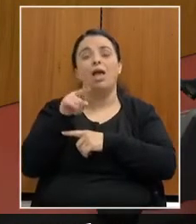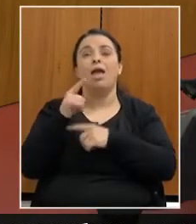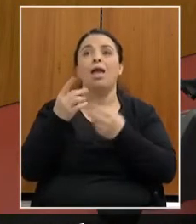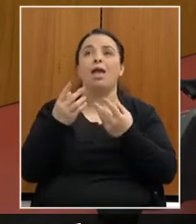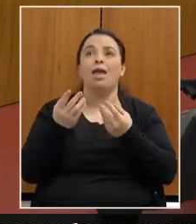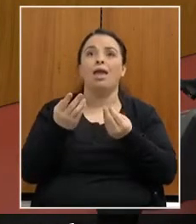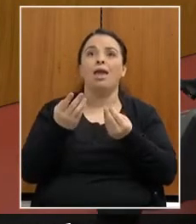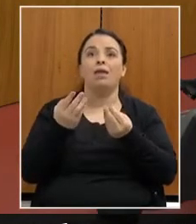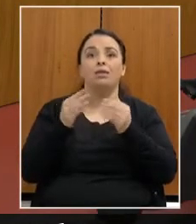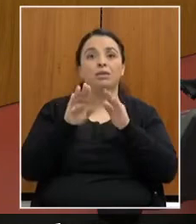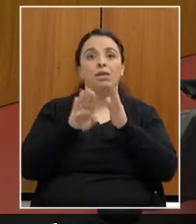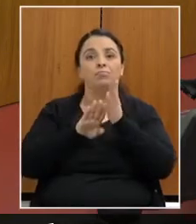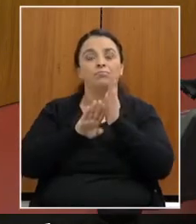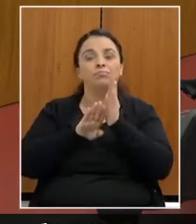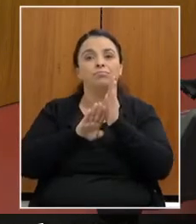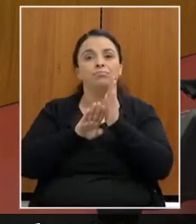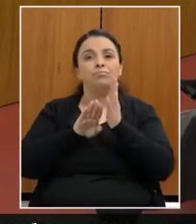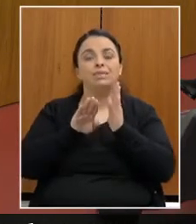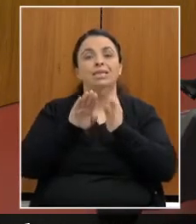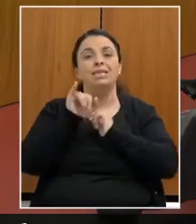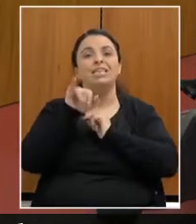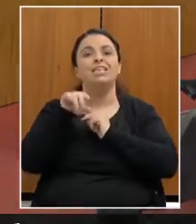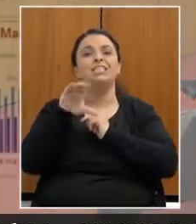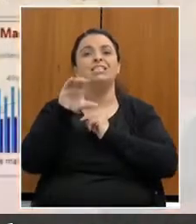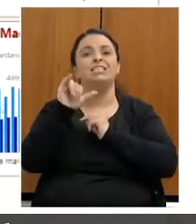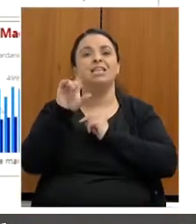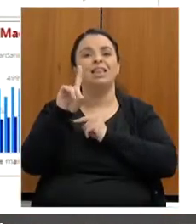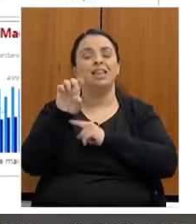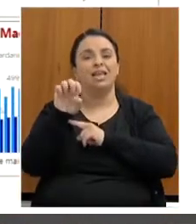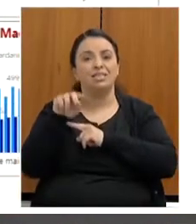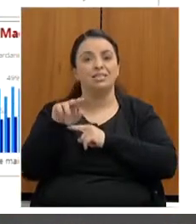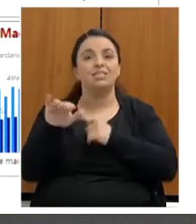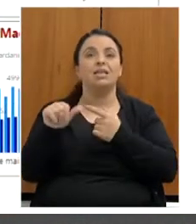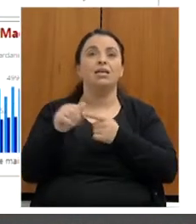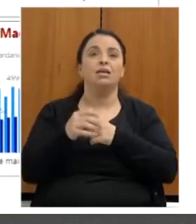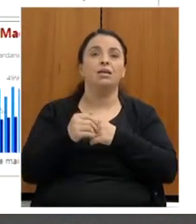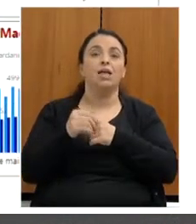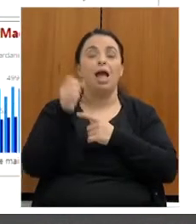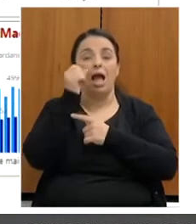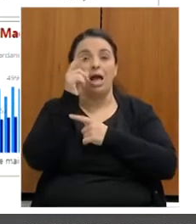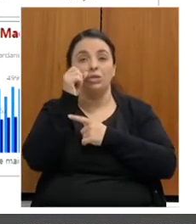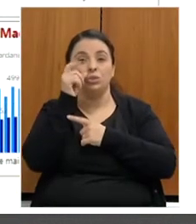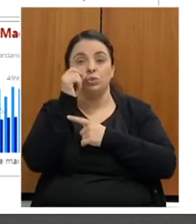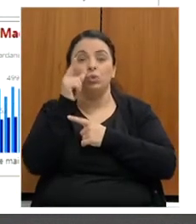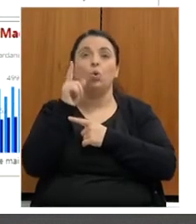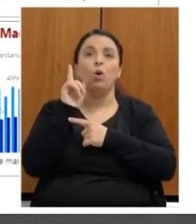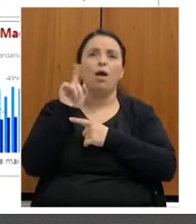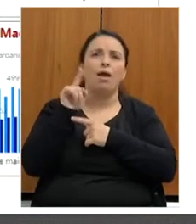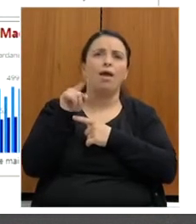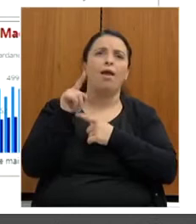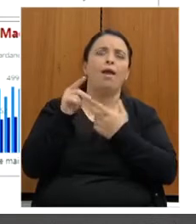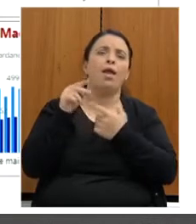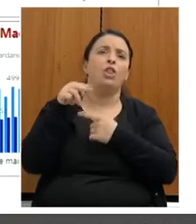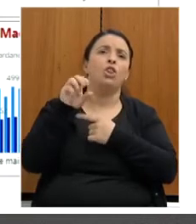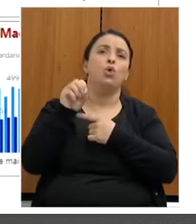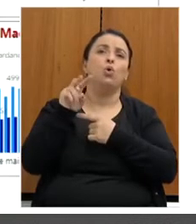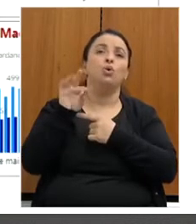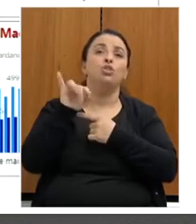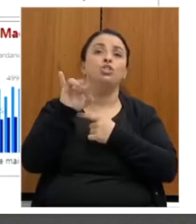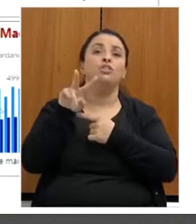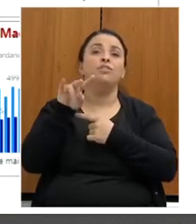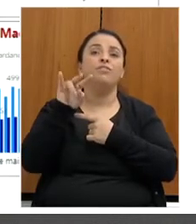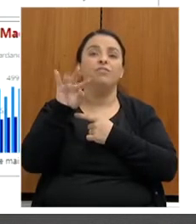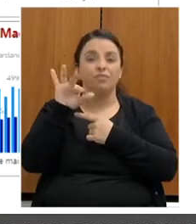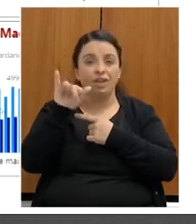de platô. Em azul, nós vemos as notificações, também mantendo um platô. seja, estamos no momento de